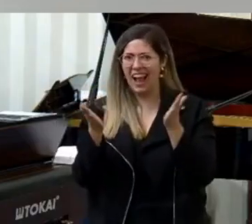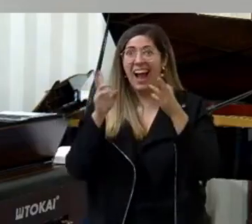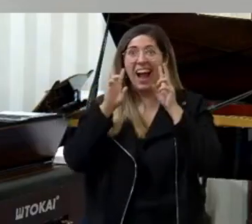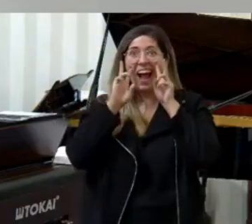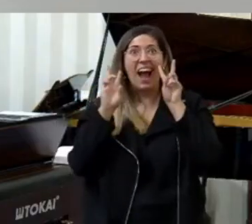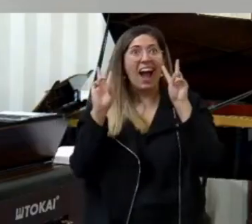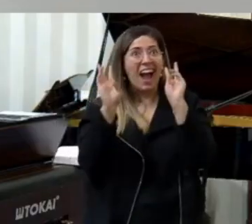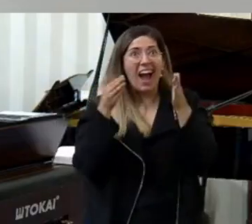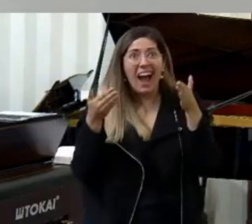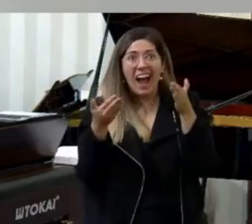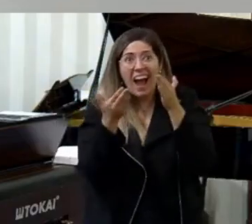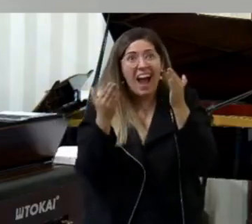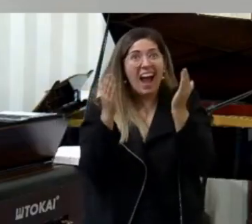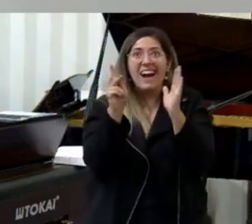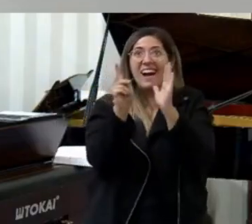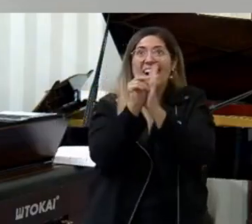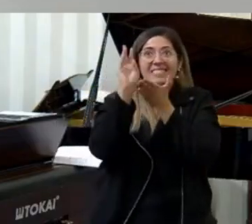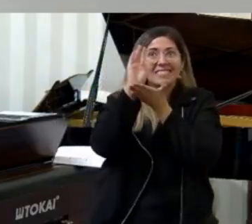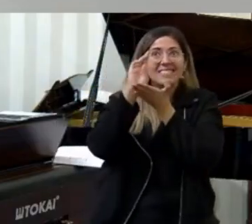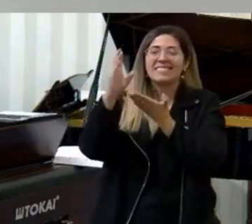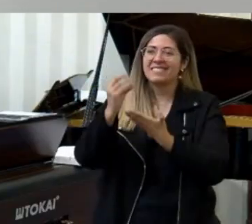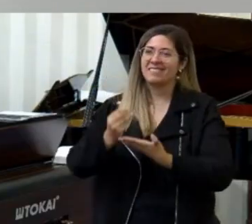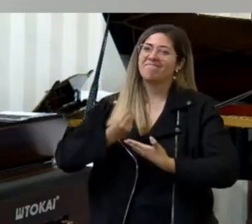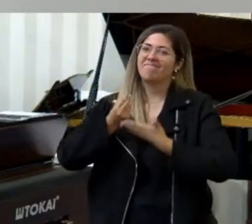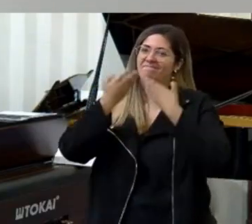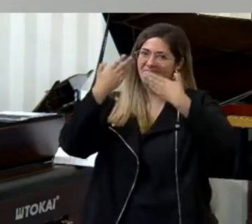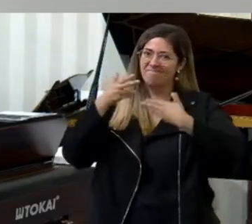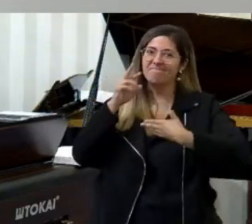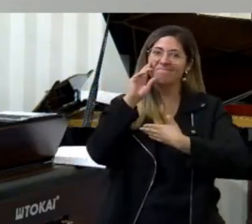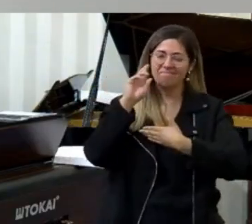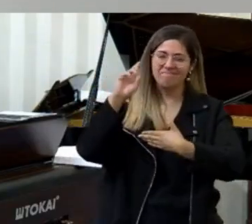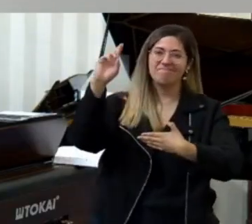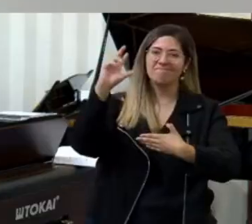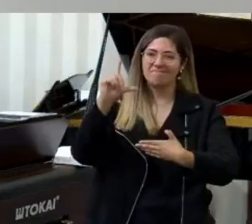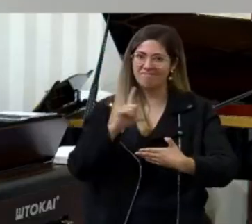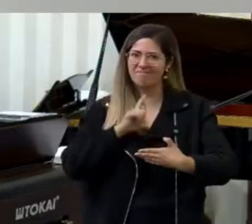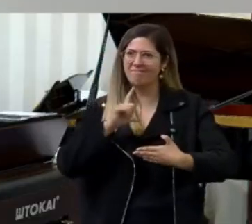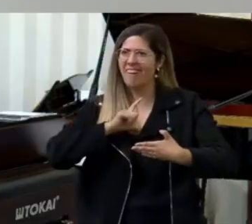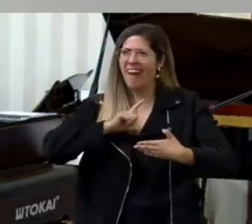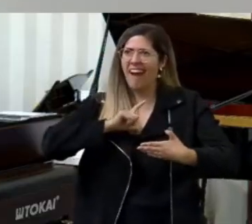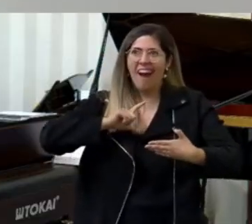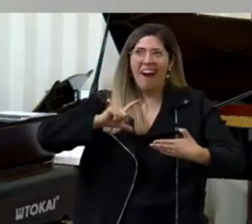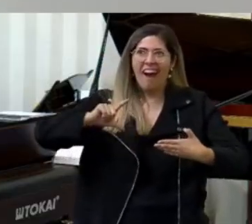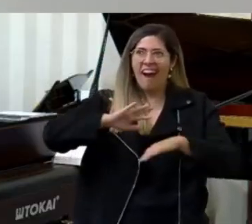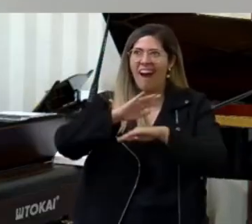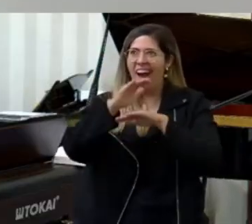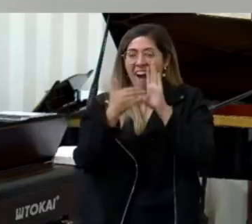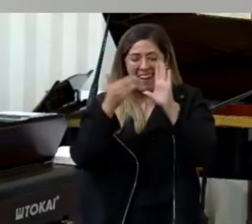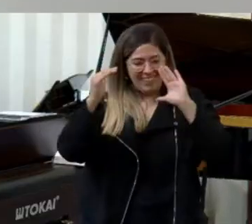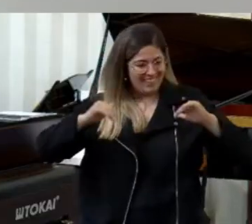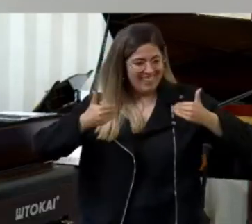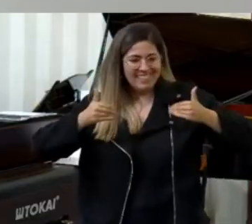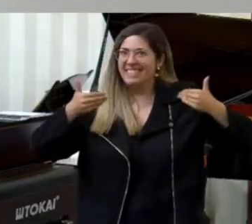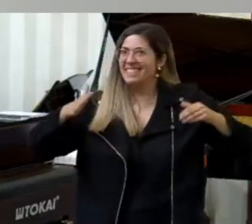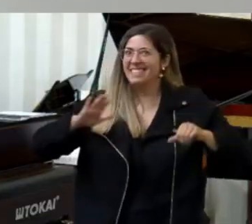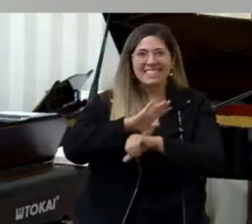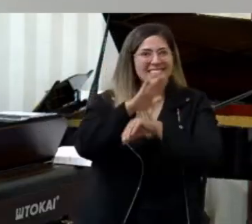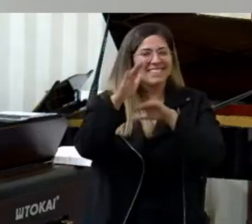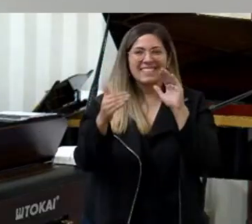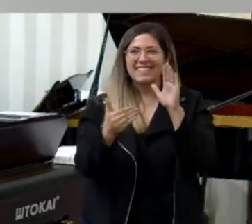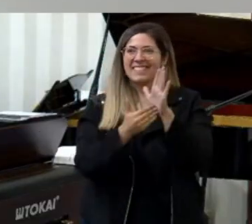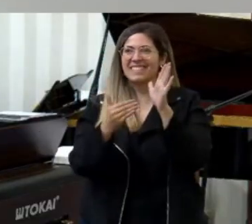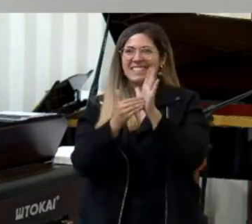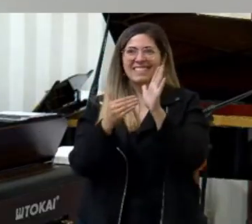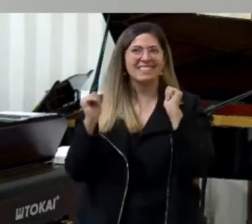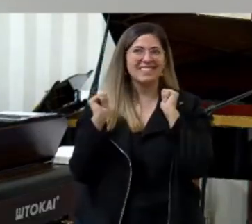farás ver os caminhos da vida. Na tua presença há plenitude de alegria. À tua